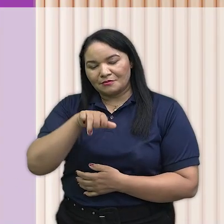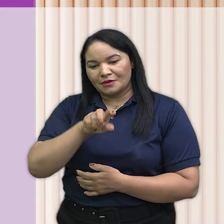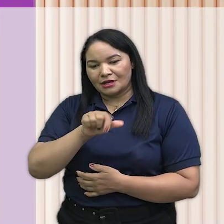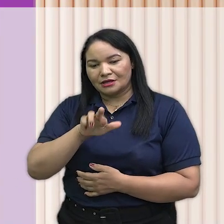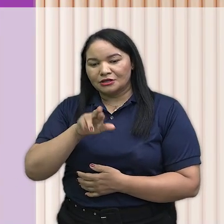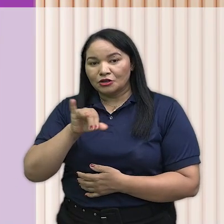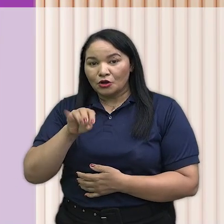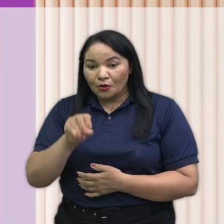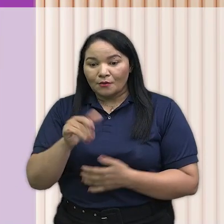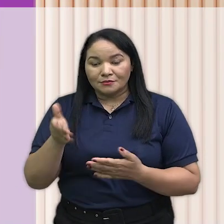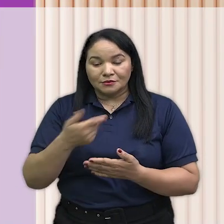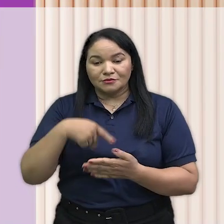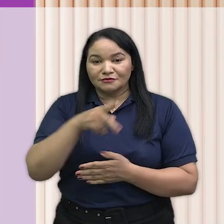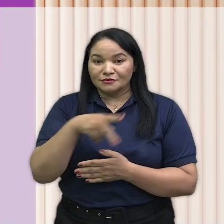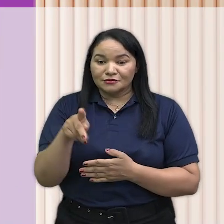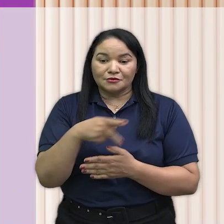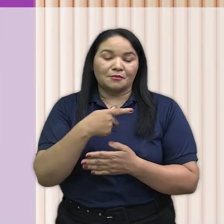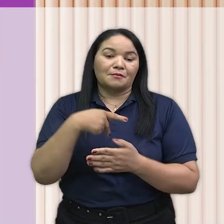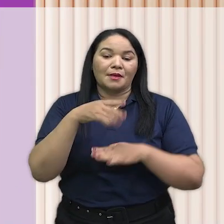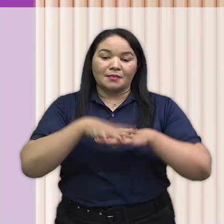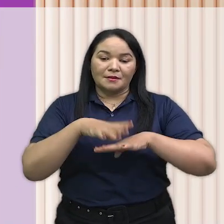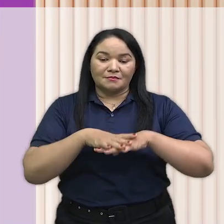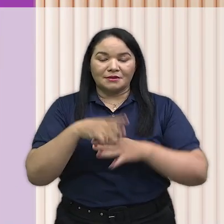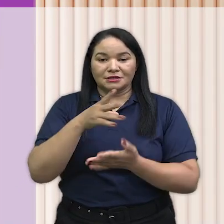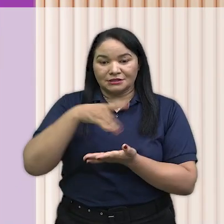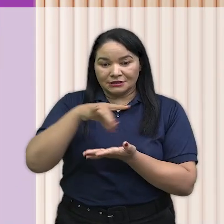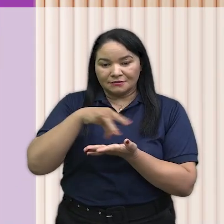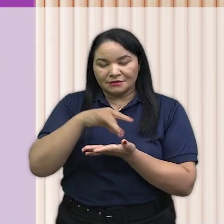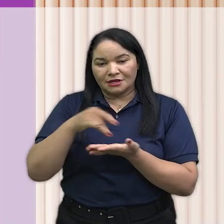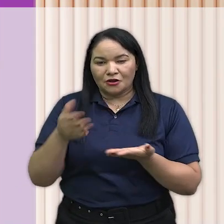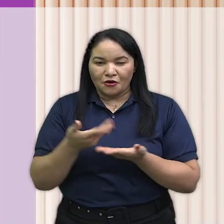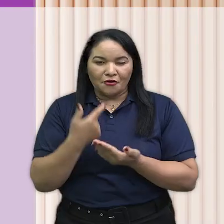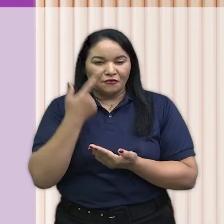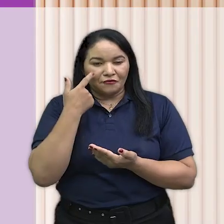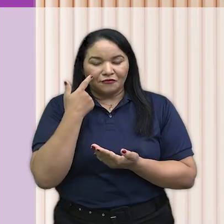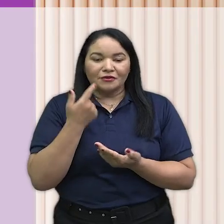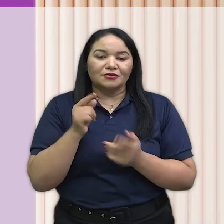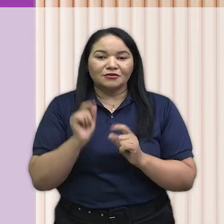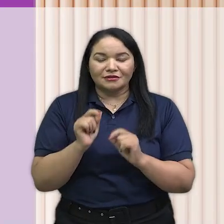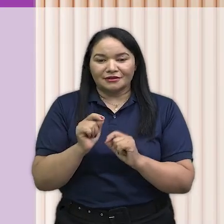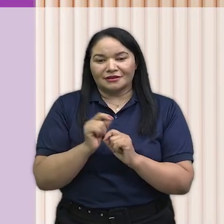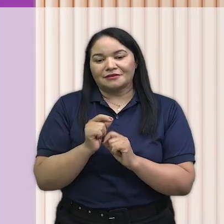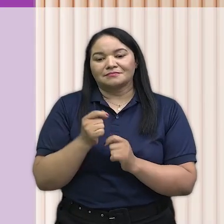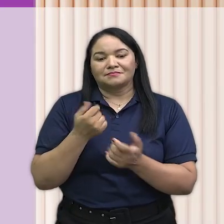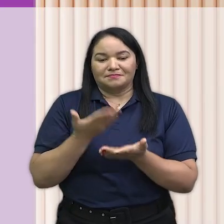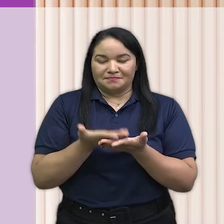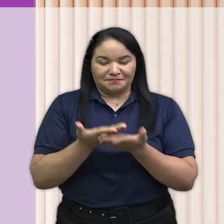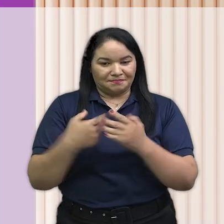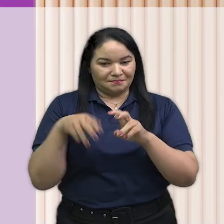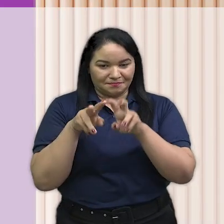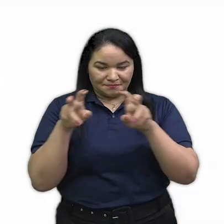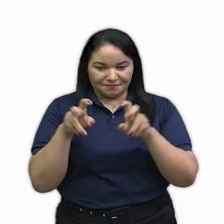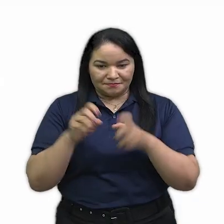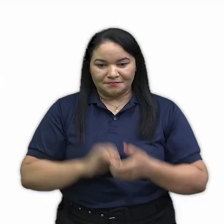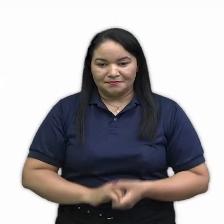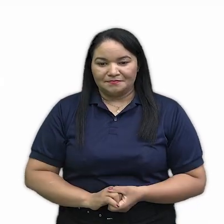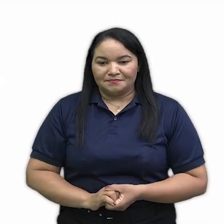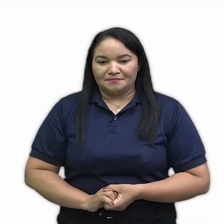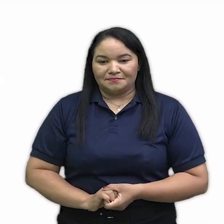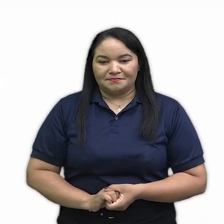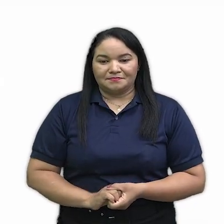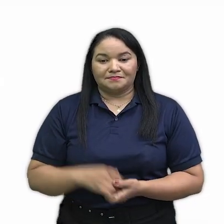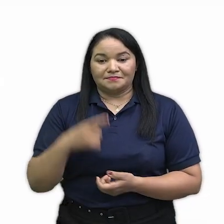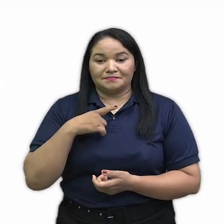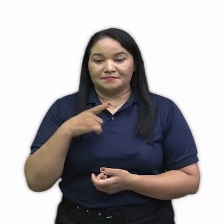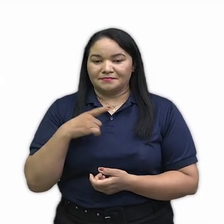André, professor de matemática aqui do CNMEAM, e vamos agora verificar juntamente comigo o nosso objeto de estudo desta aula.